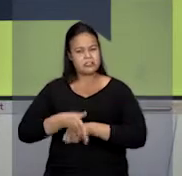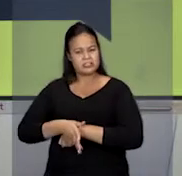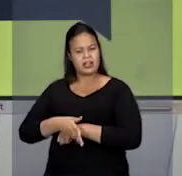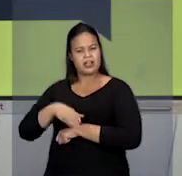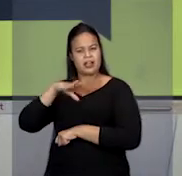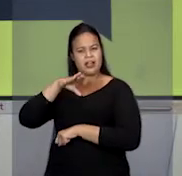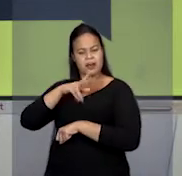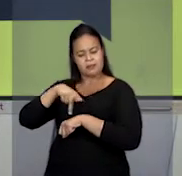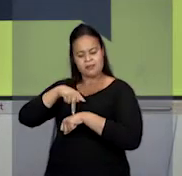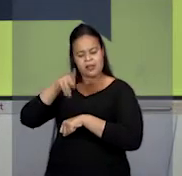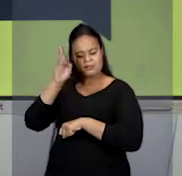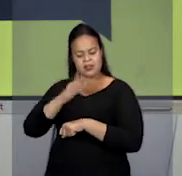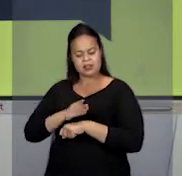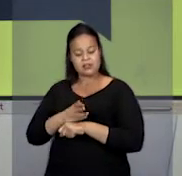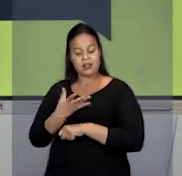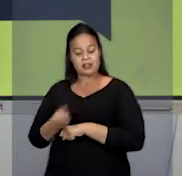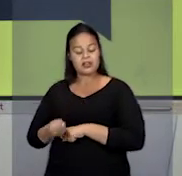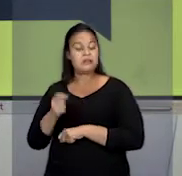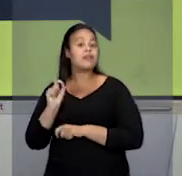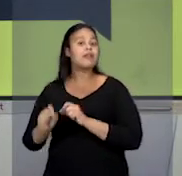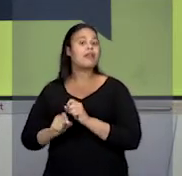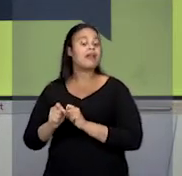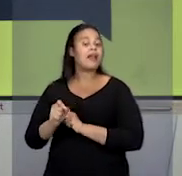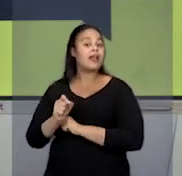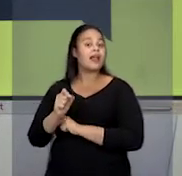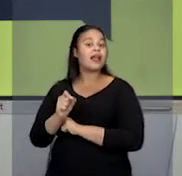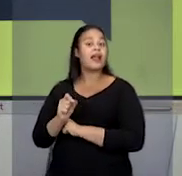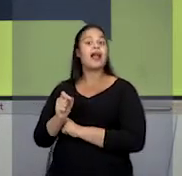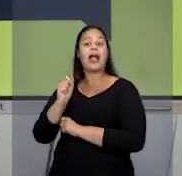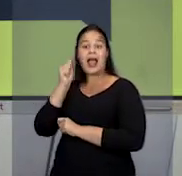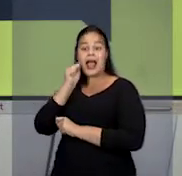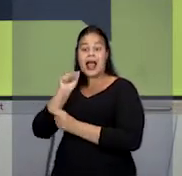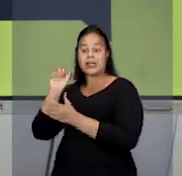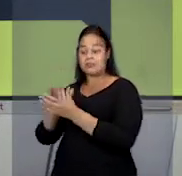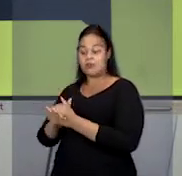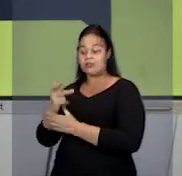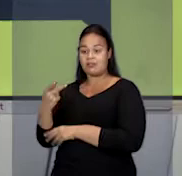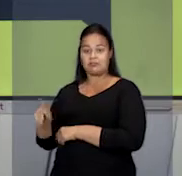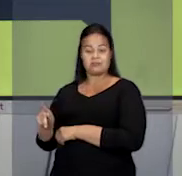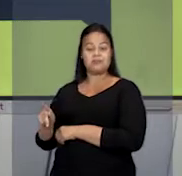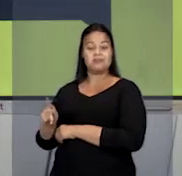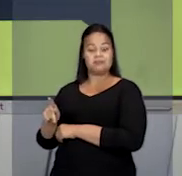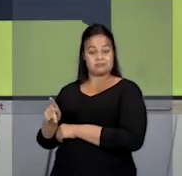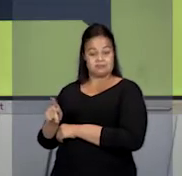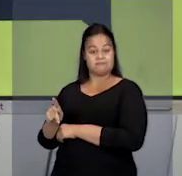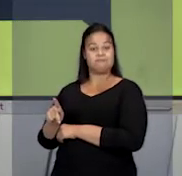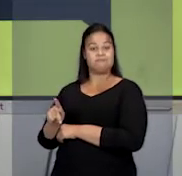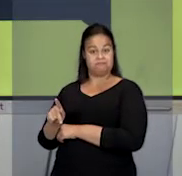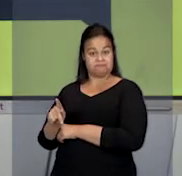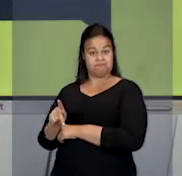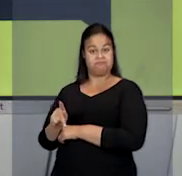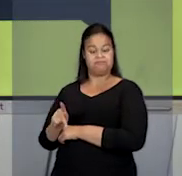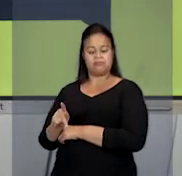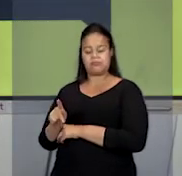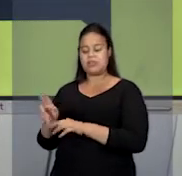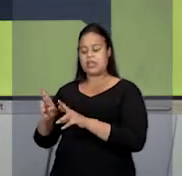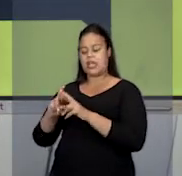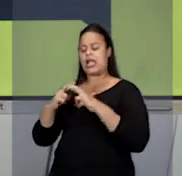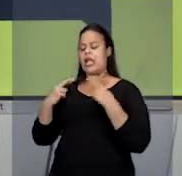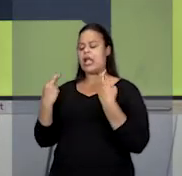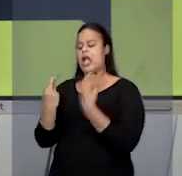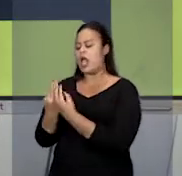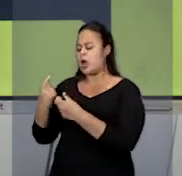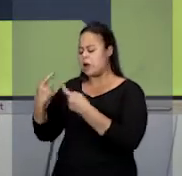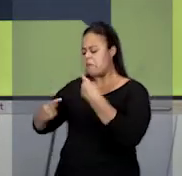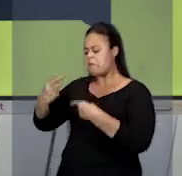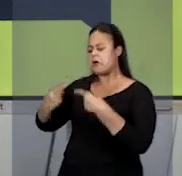Brasil, quem recebe a carta é Dona Leopoldina, a esposa do Dom Pedro I. Ela recebe a carta, se reúne com os